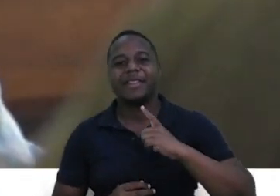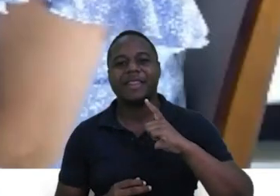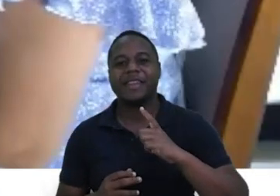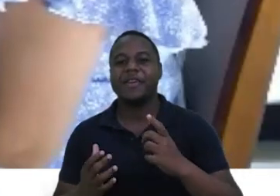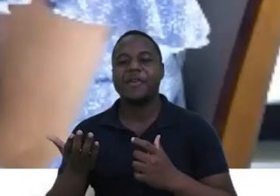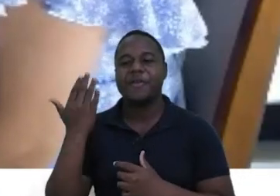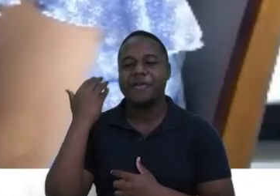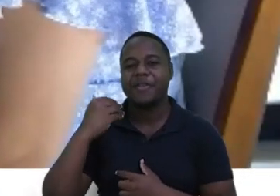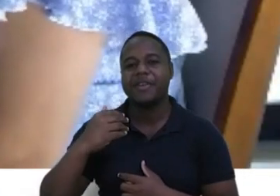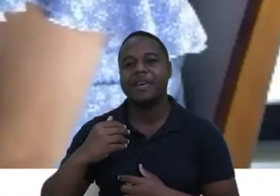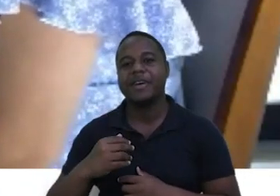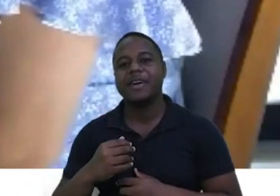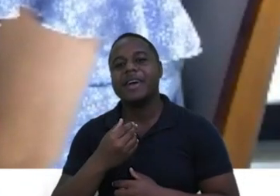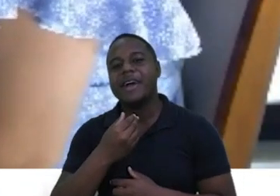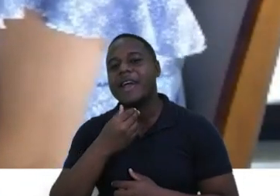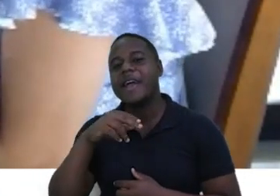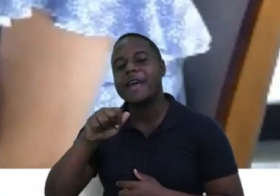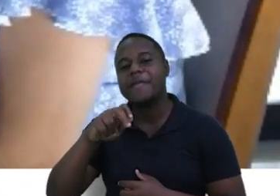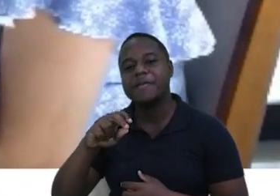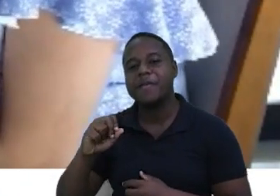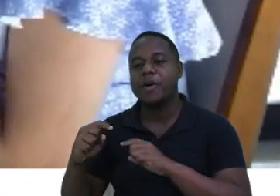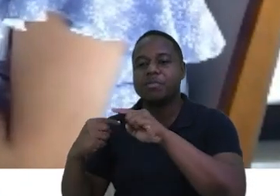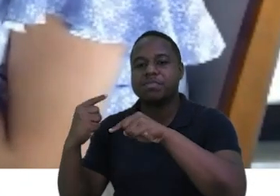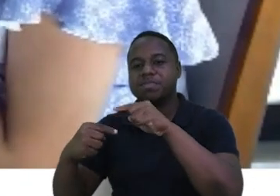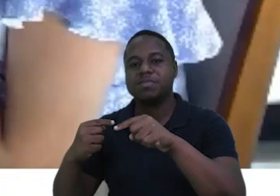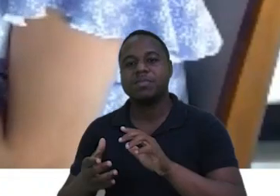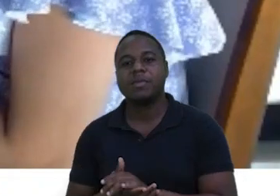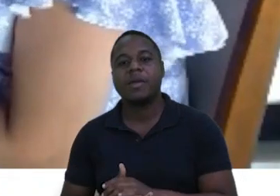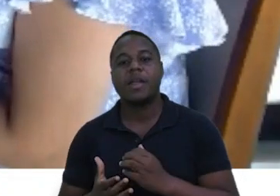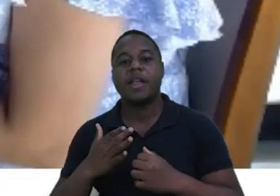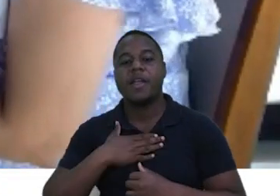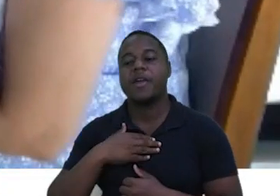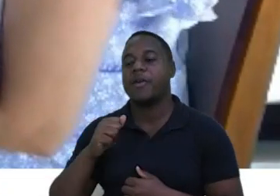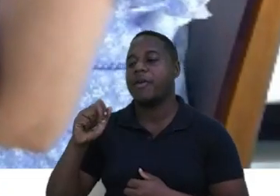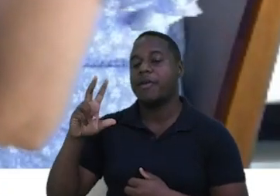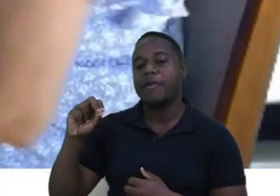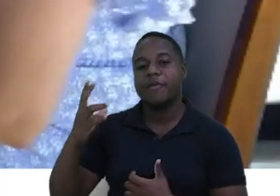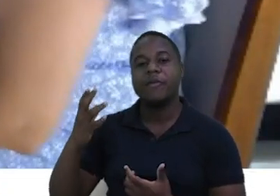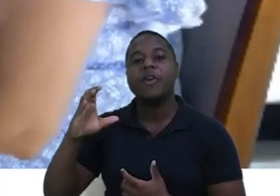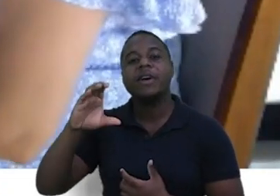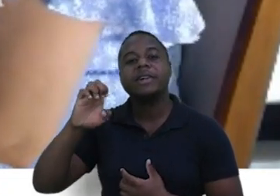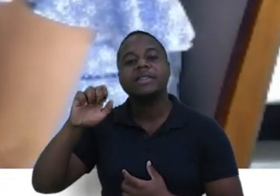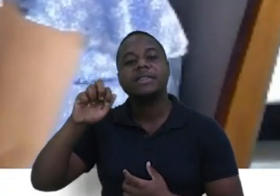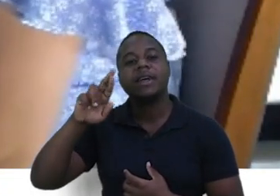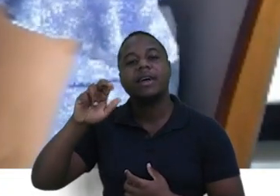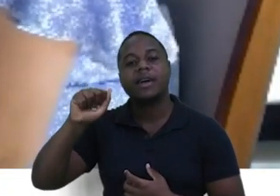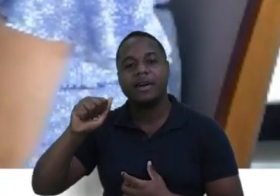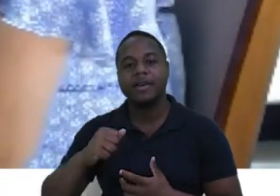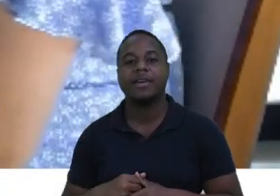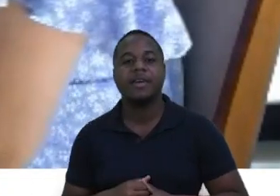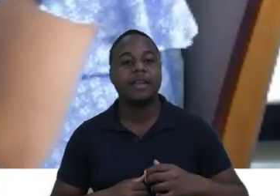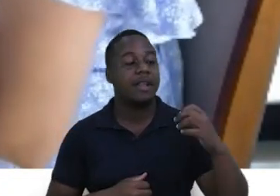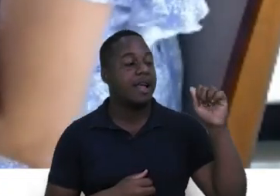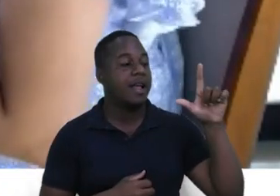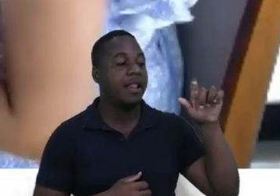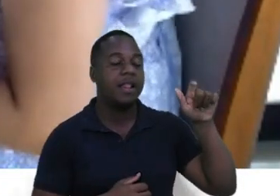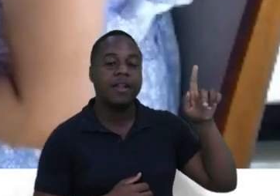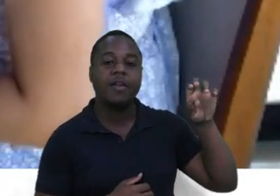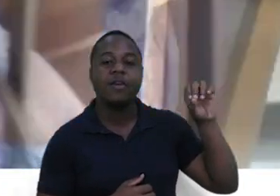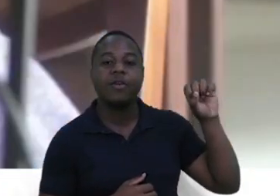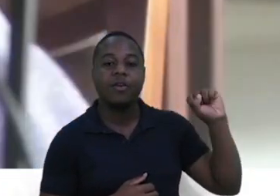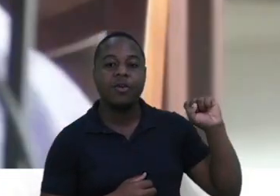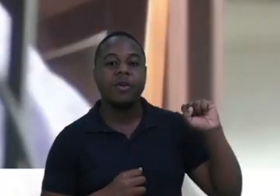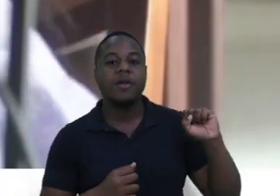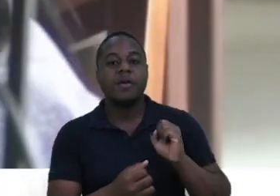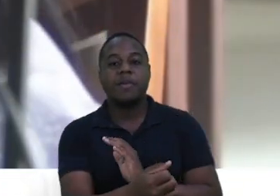nordestino. Já vem das minhas avós. Já se considera, né? Isso aí. Minha avó cearense, por parte de mãe, a minha avó paterna, que é alagoana, né? Então o Nordeste já corre aqui